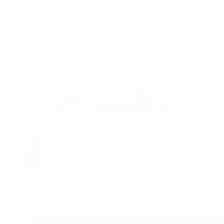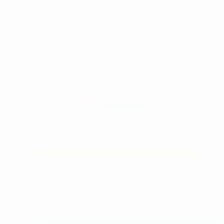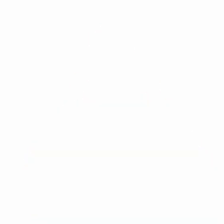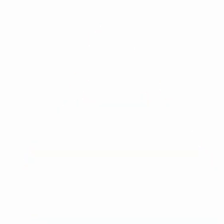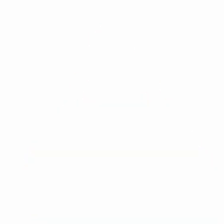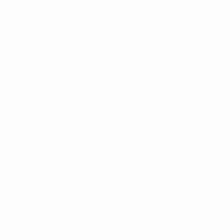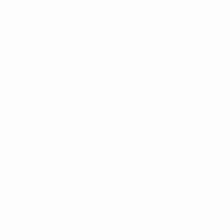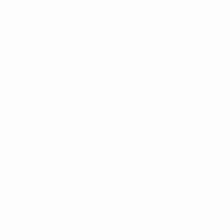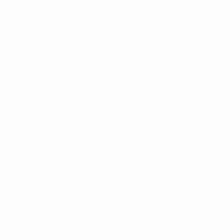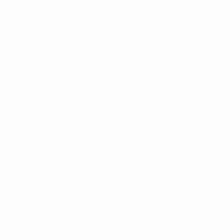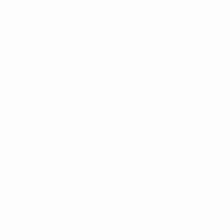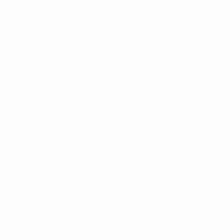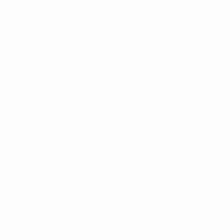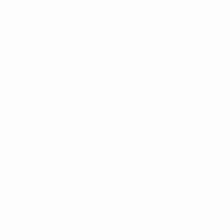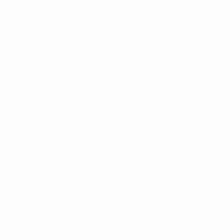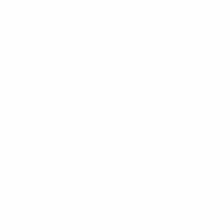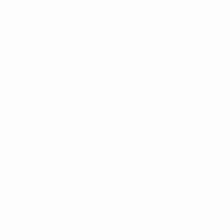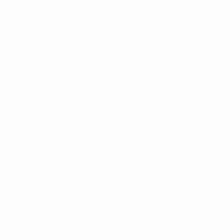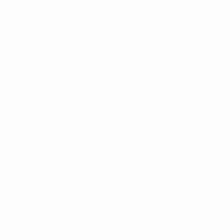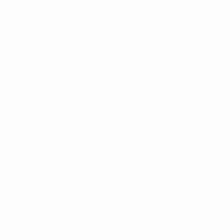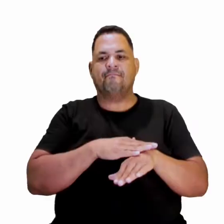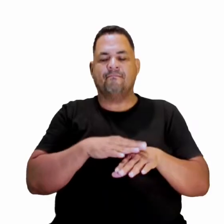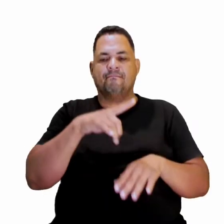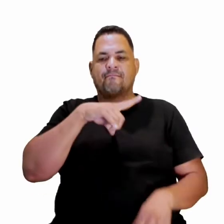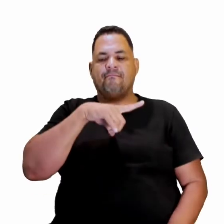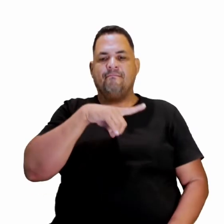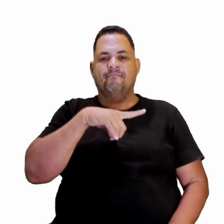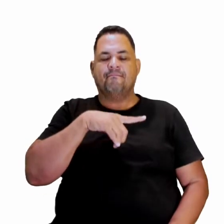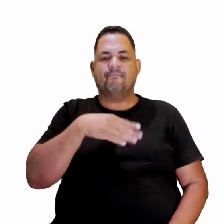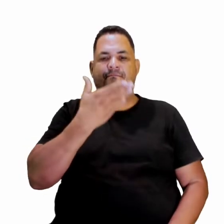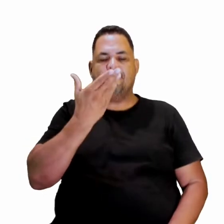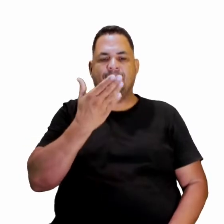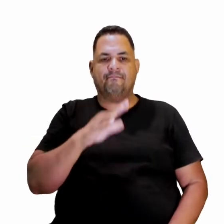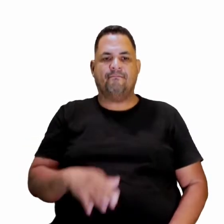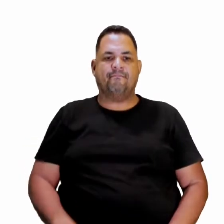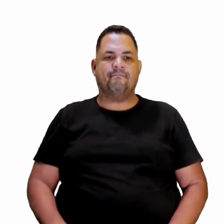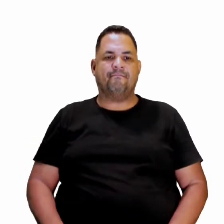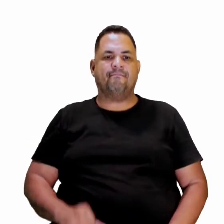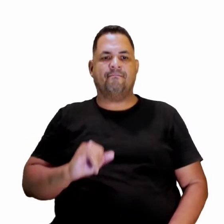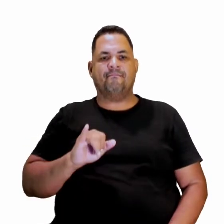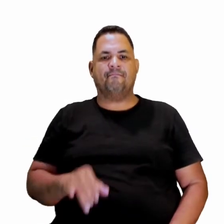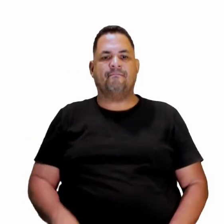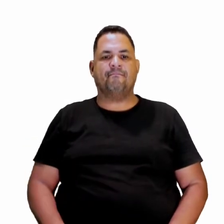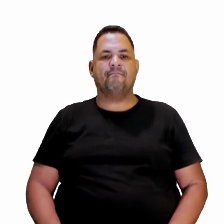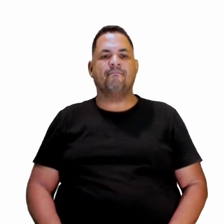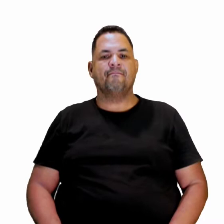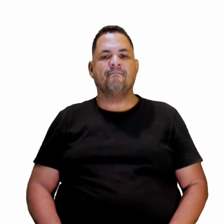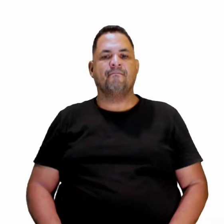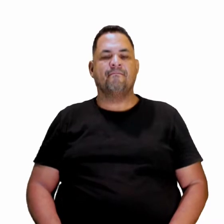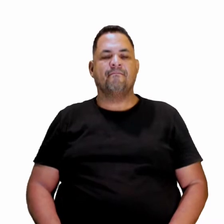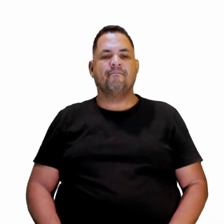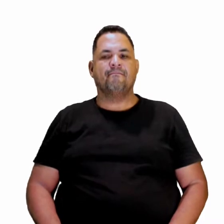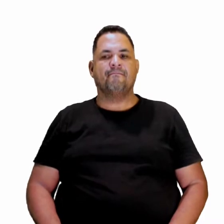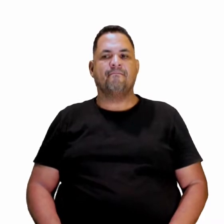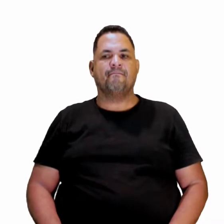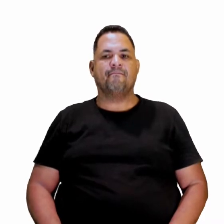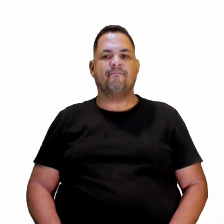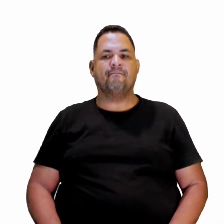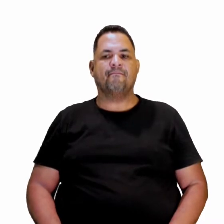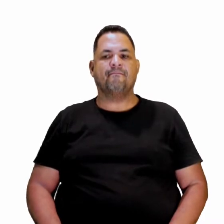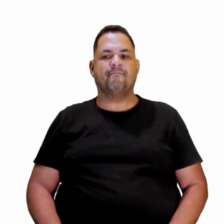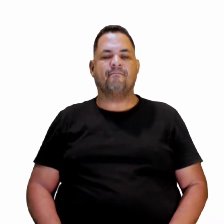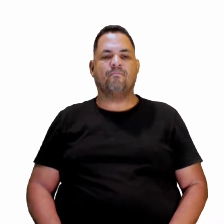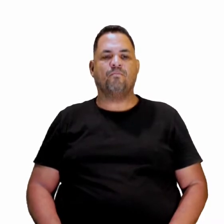assistir, talk, conversar. Temos aí essa conversa do James e da Sue. Então, o James